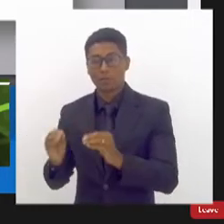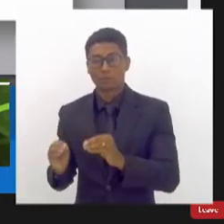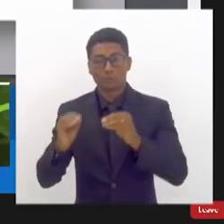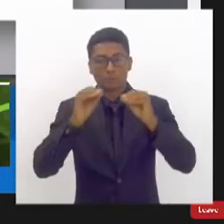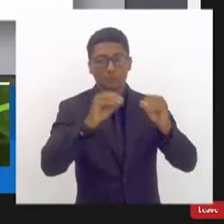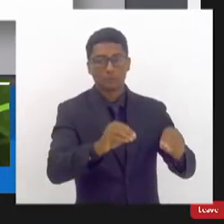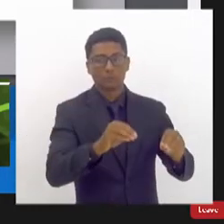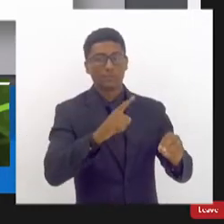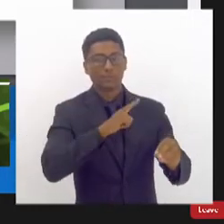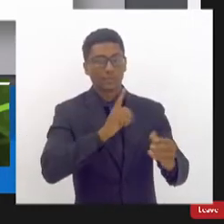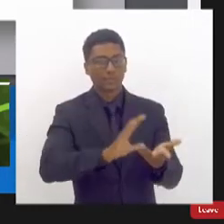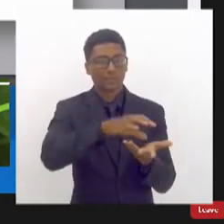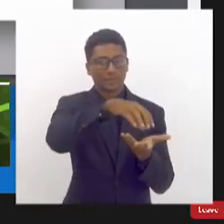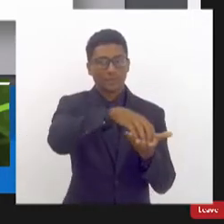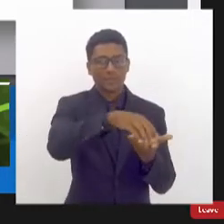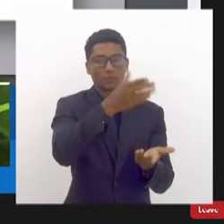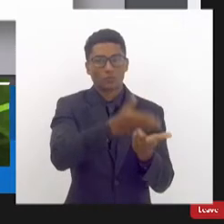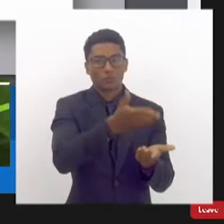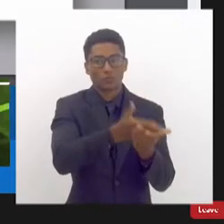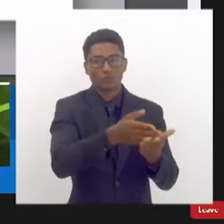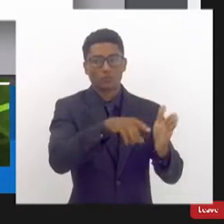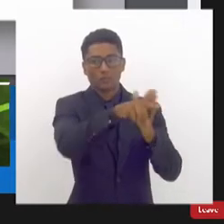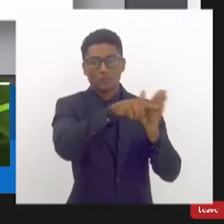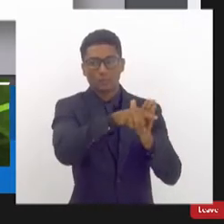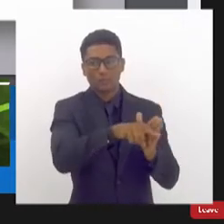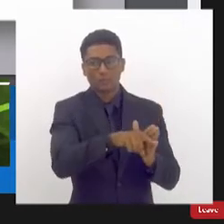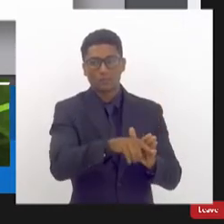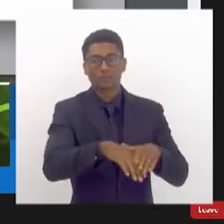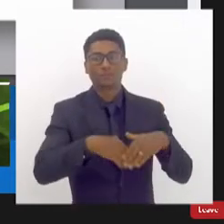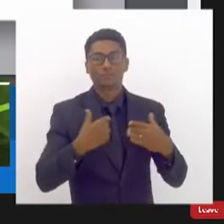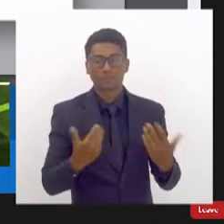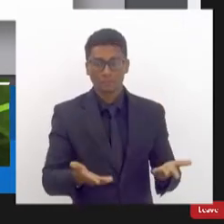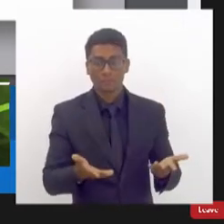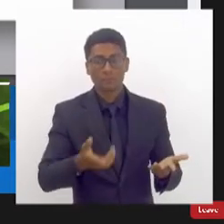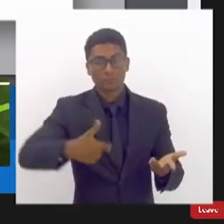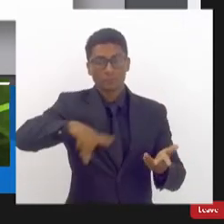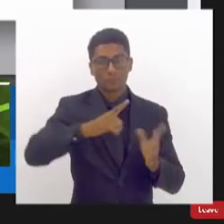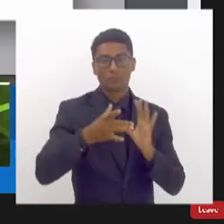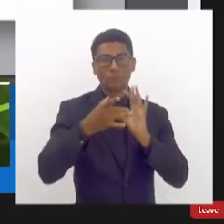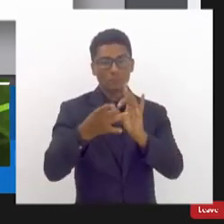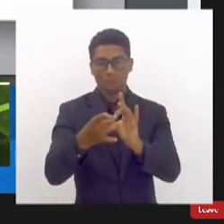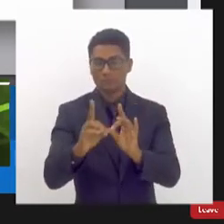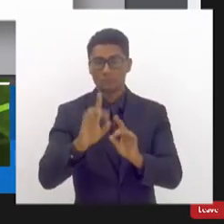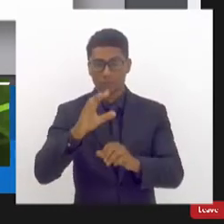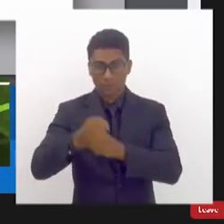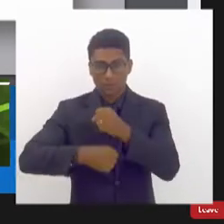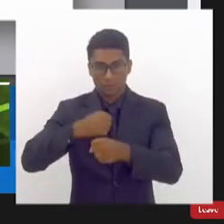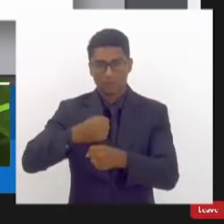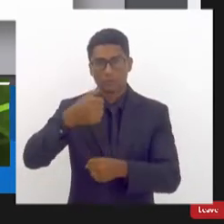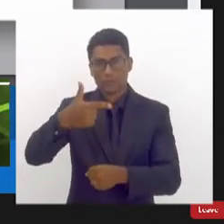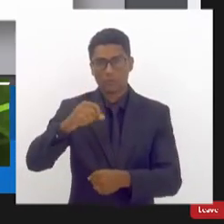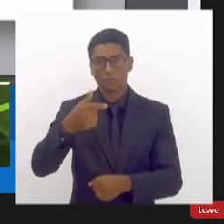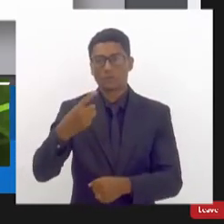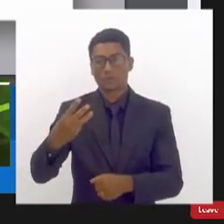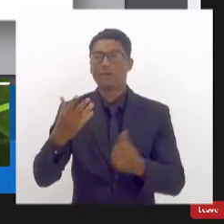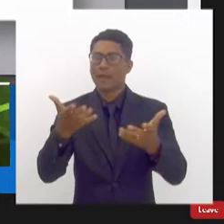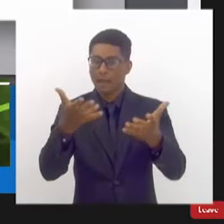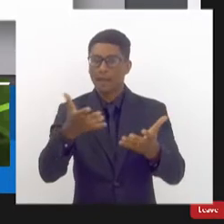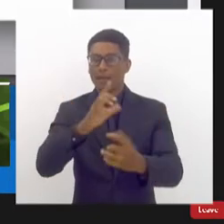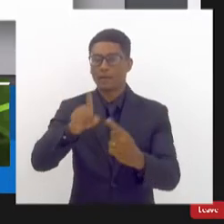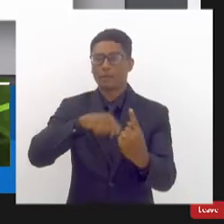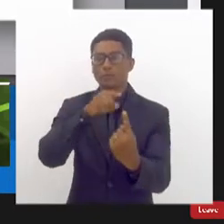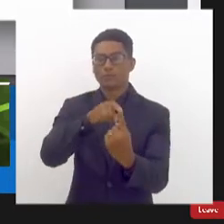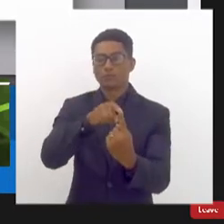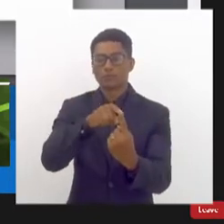centro de estudos e pesquisas, por isso a gente não fez, mas é uma meta para 23. A biblioteca foi uma